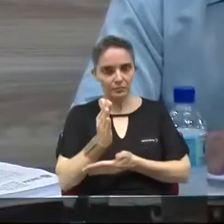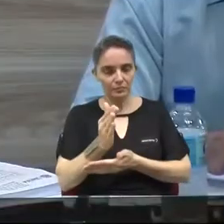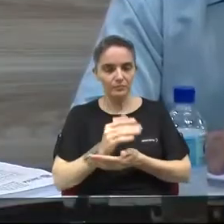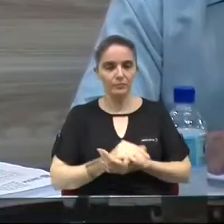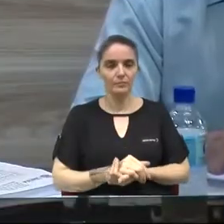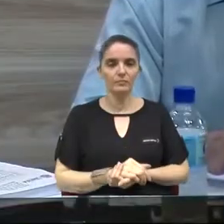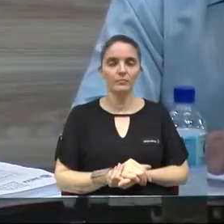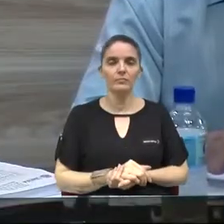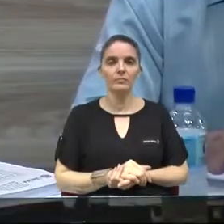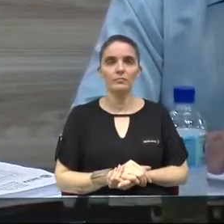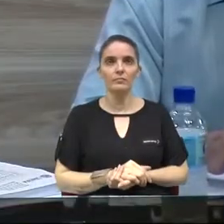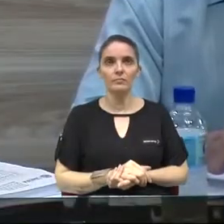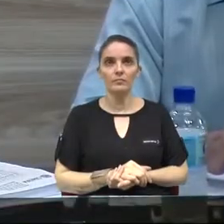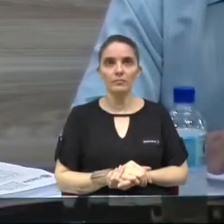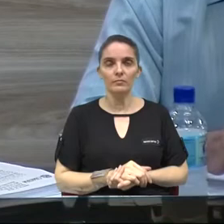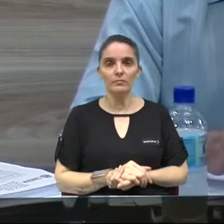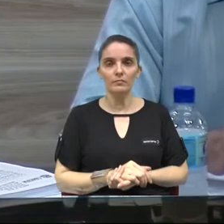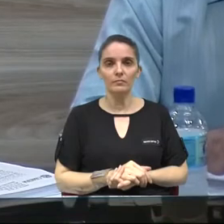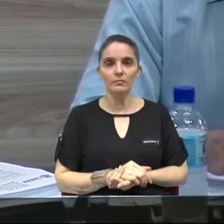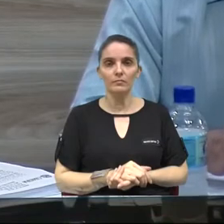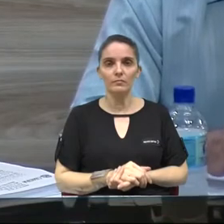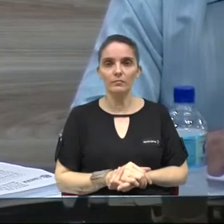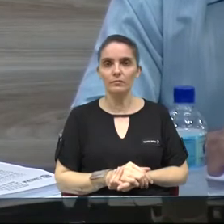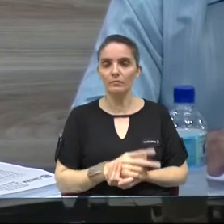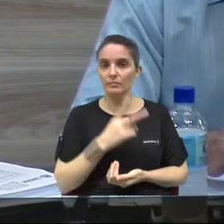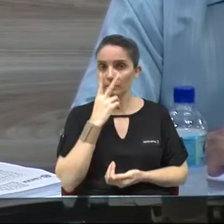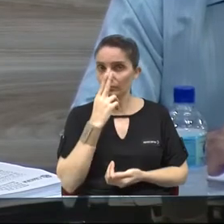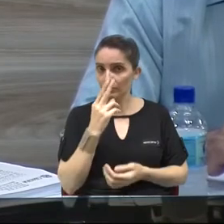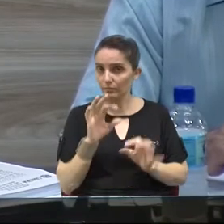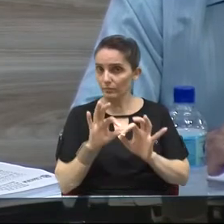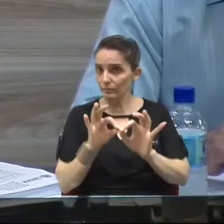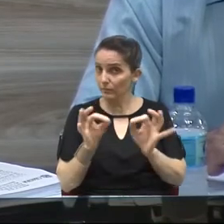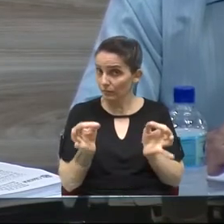projeto. Aparente